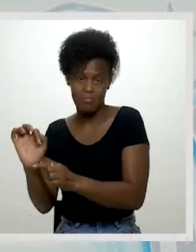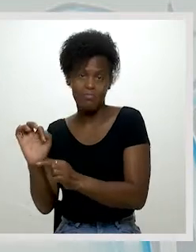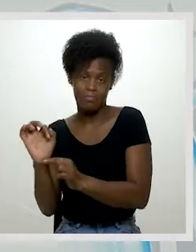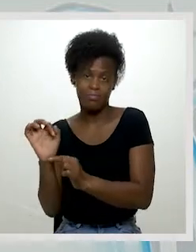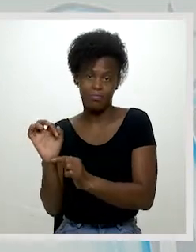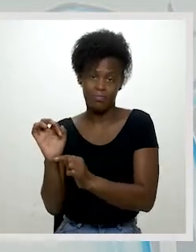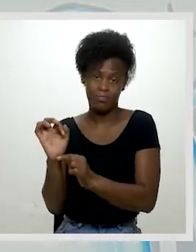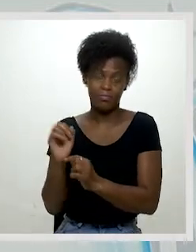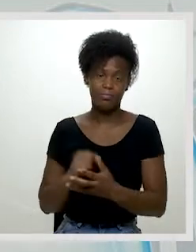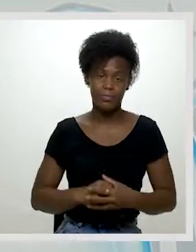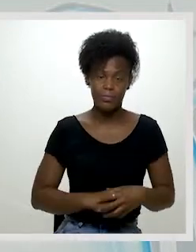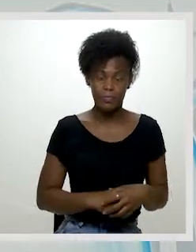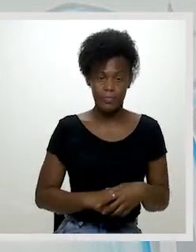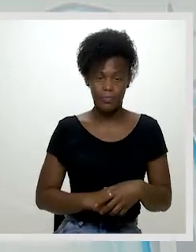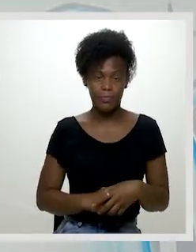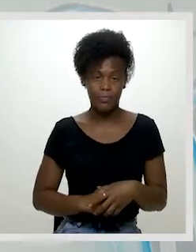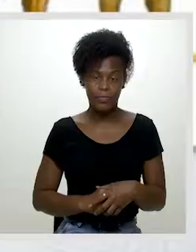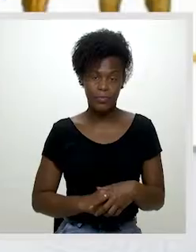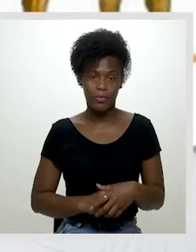dos dinossauros.